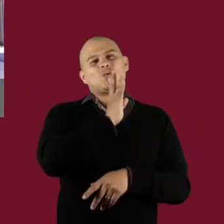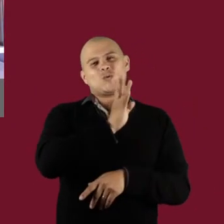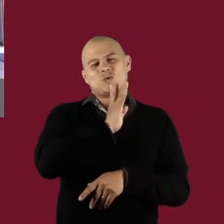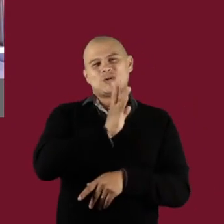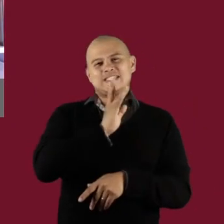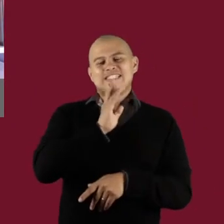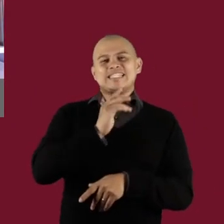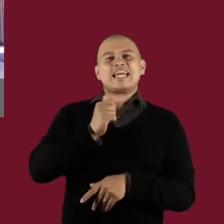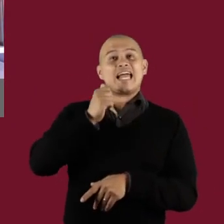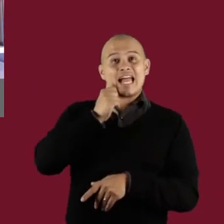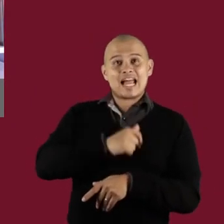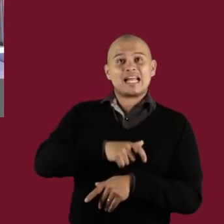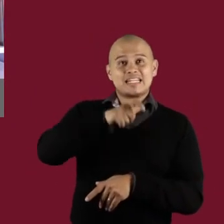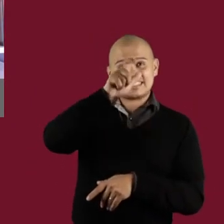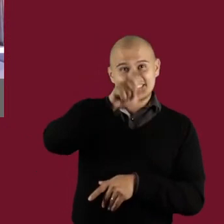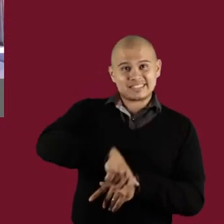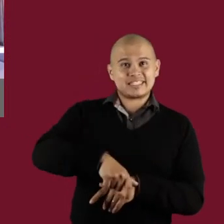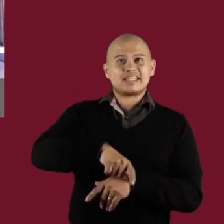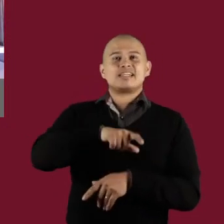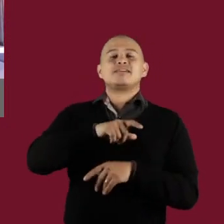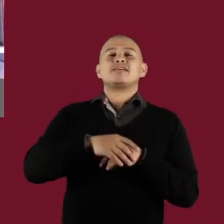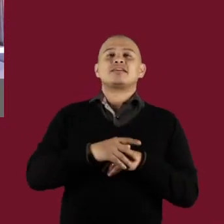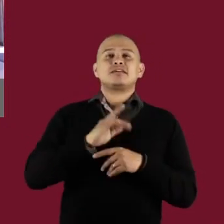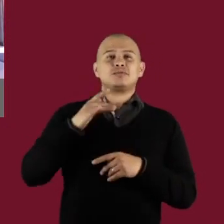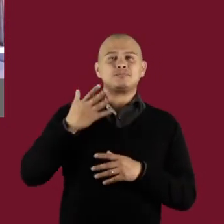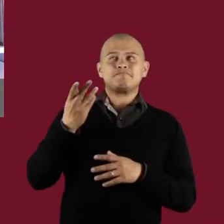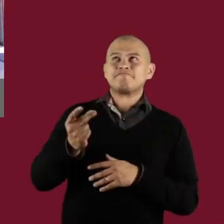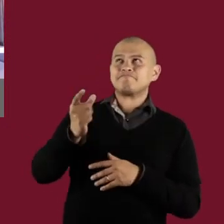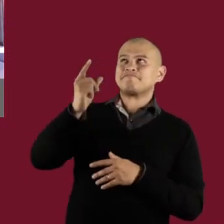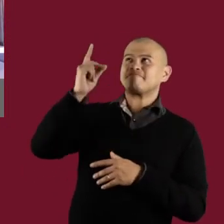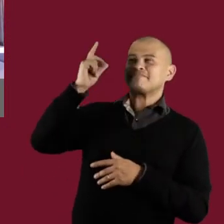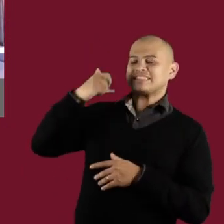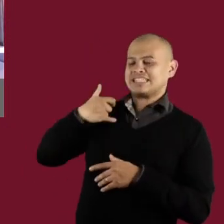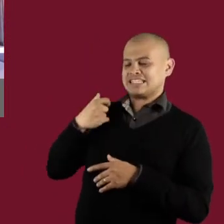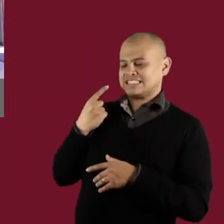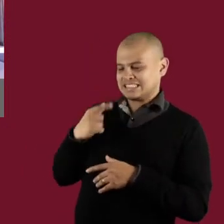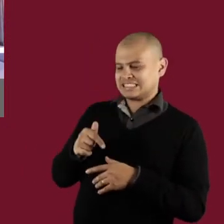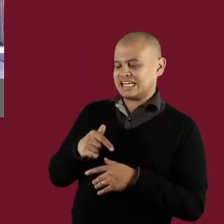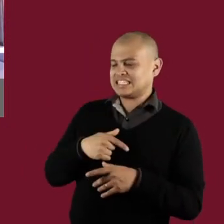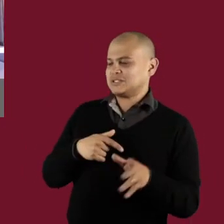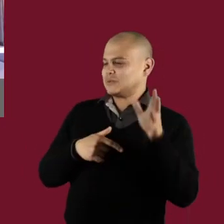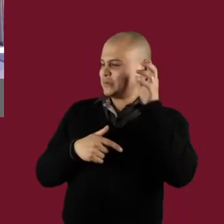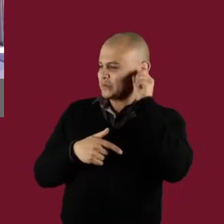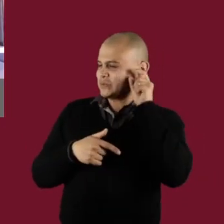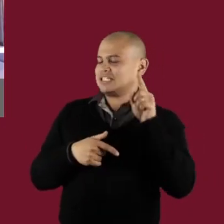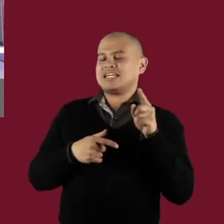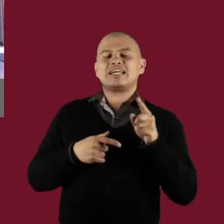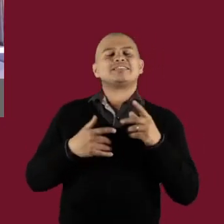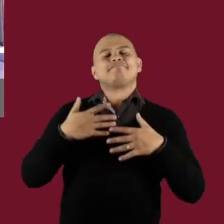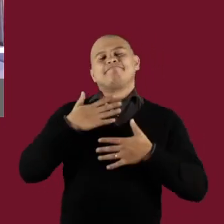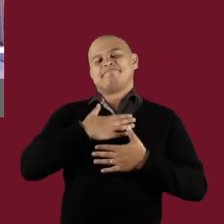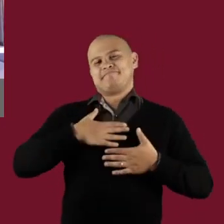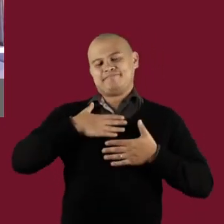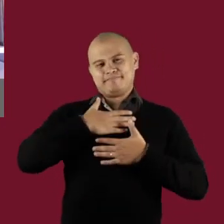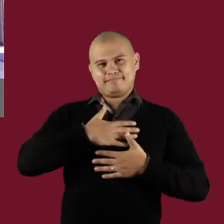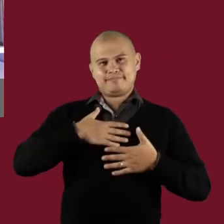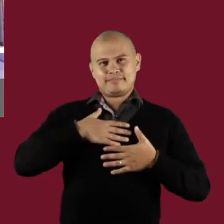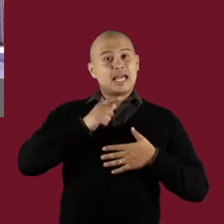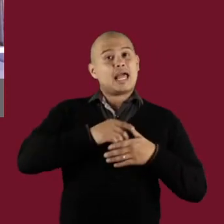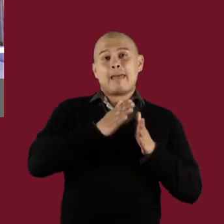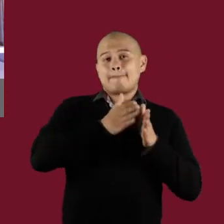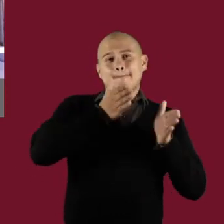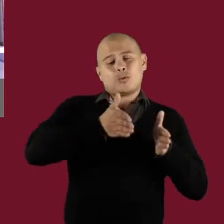portanto, de material vindo da Deutsche Welle. É um processo em que a gente aprende, em que a gente